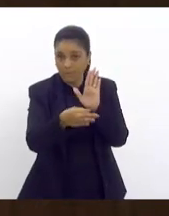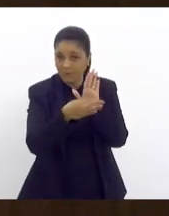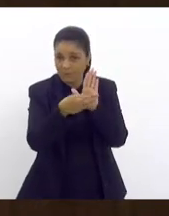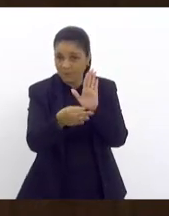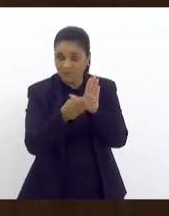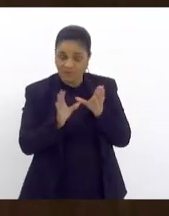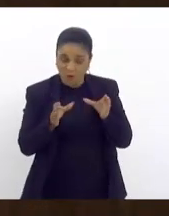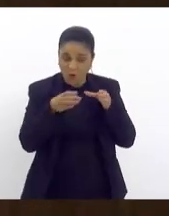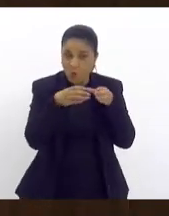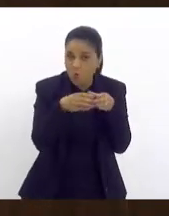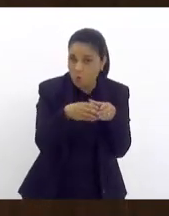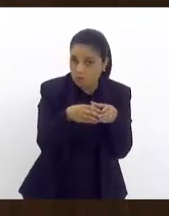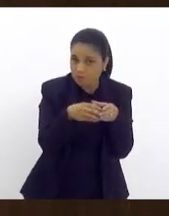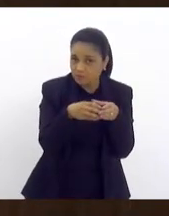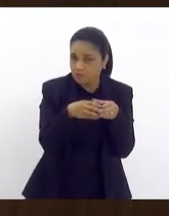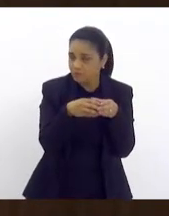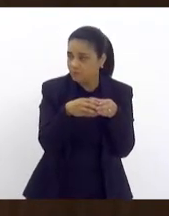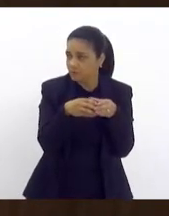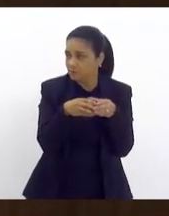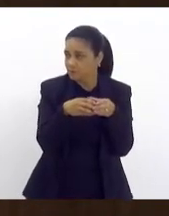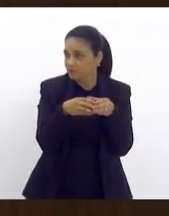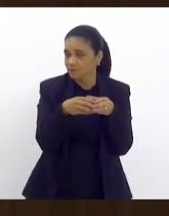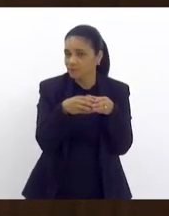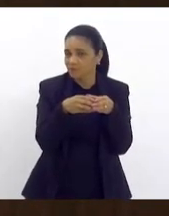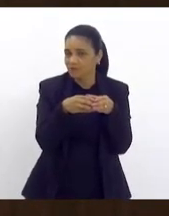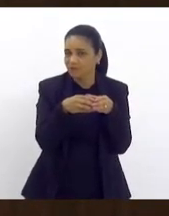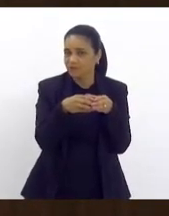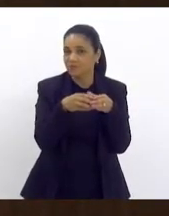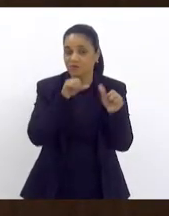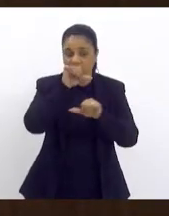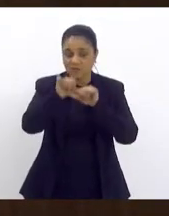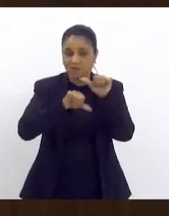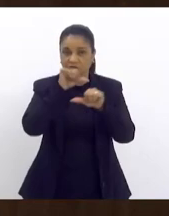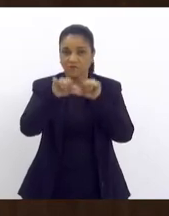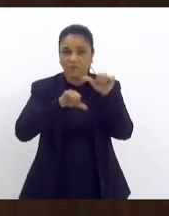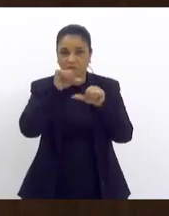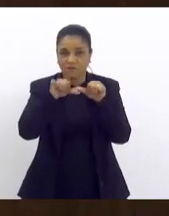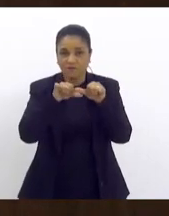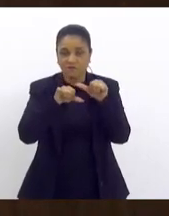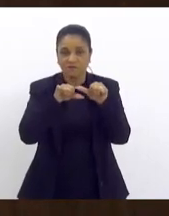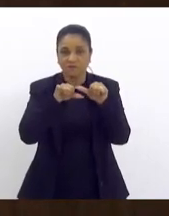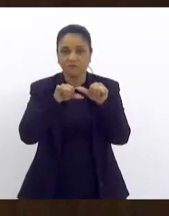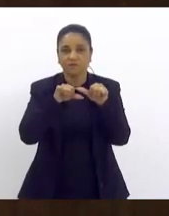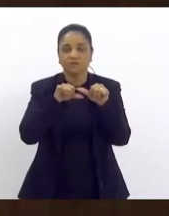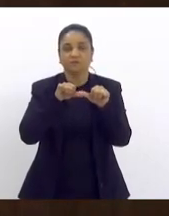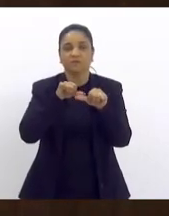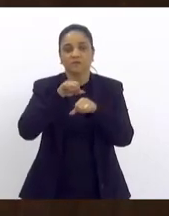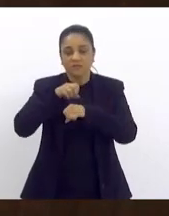da comissão foi pela transformação indicação simples